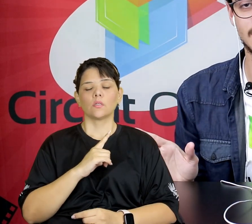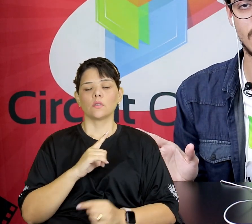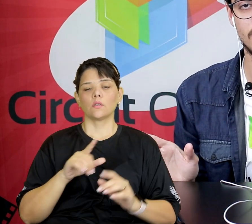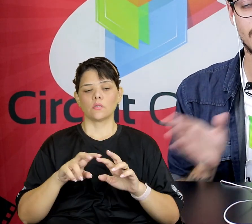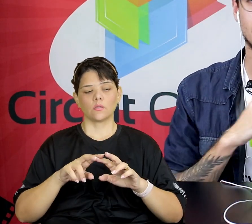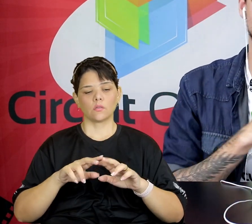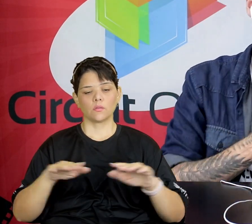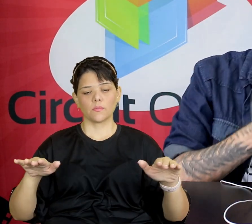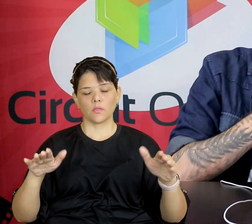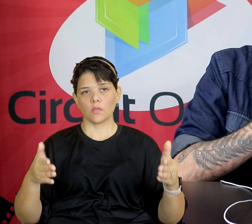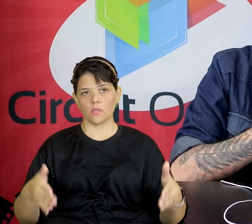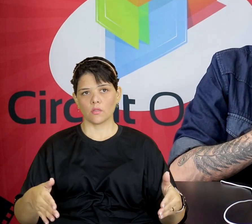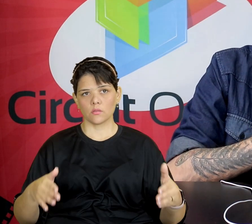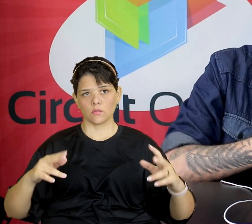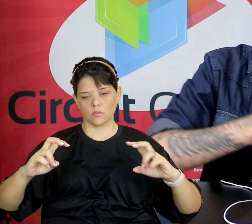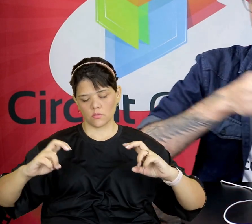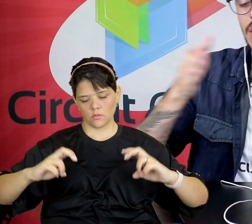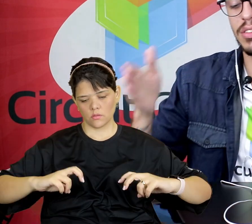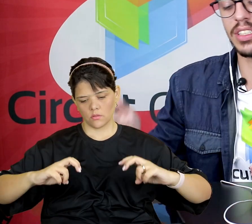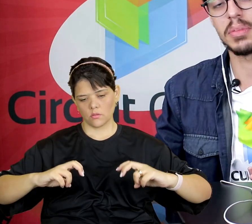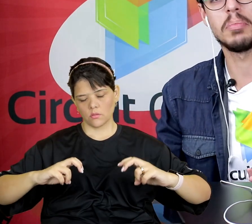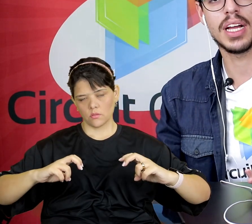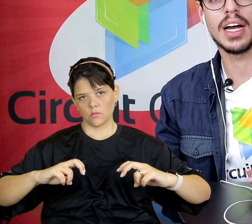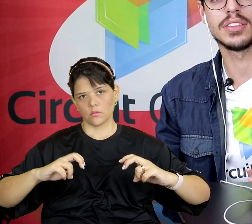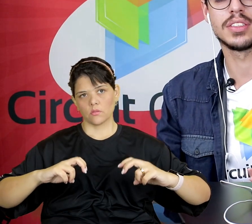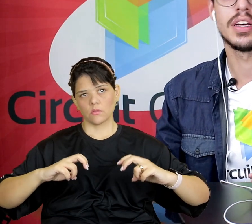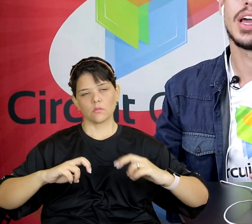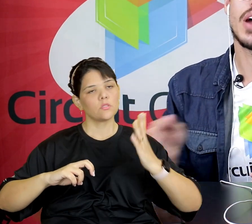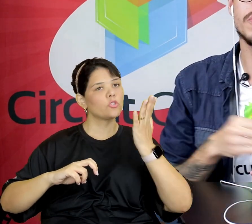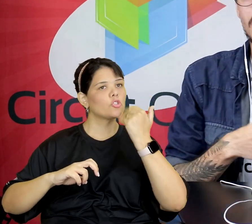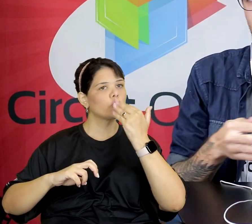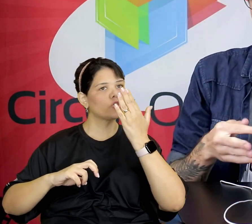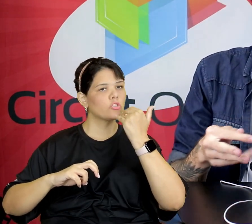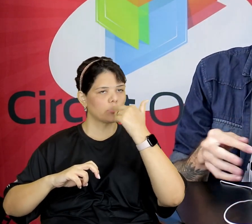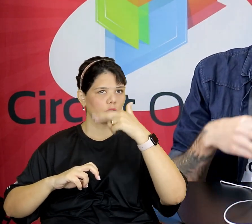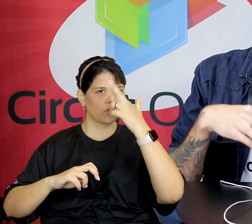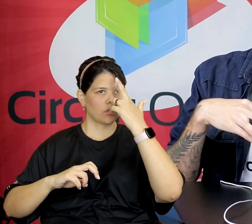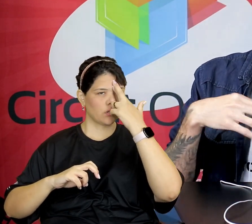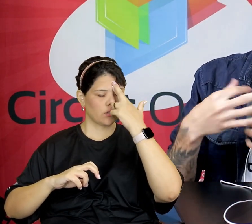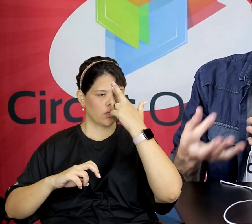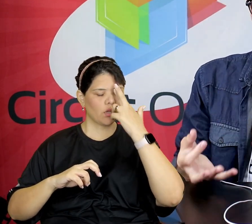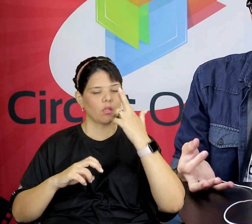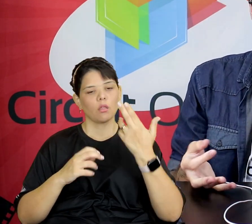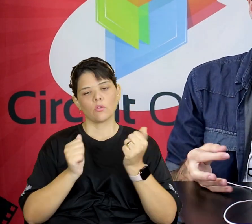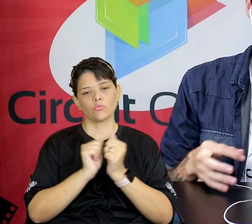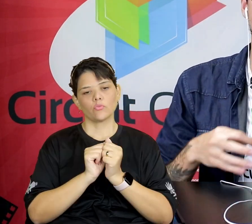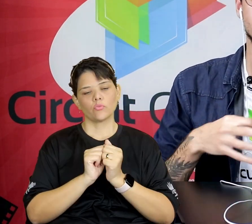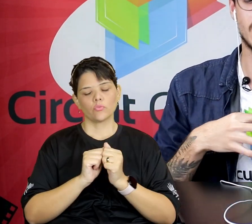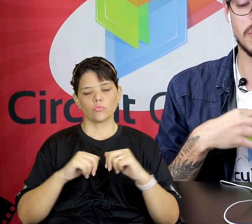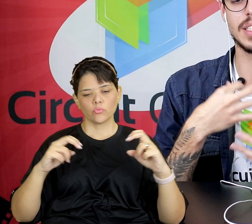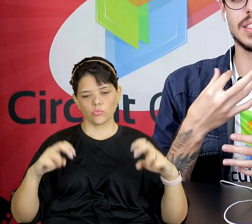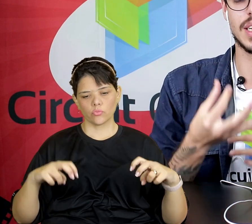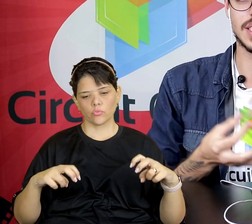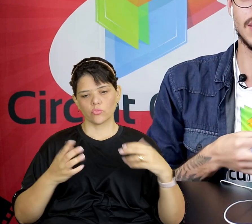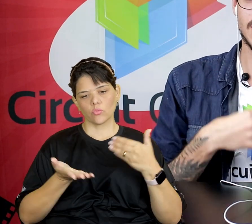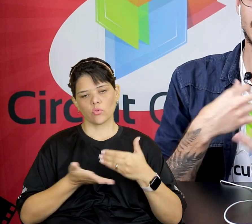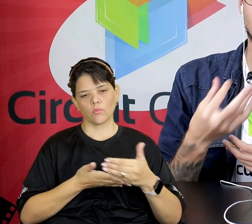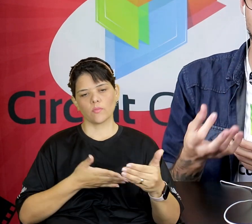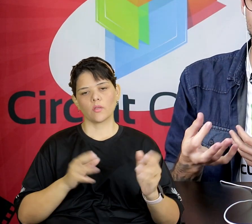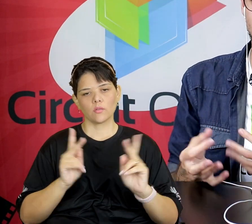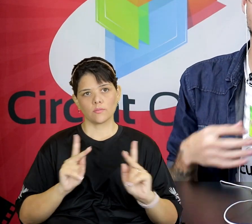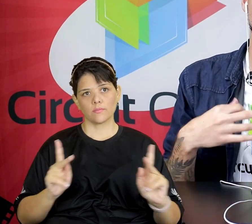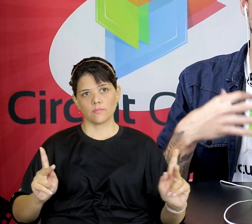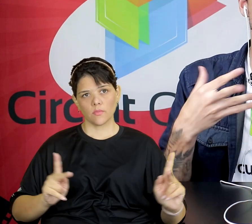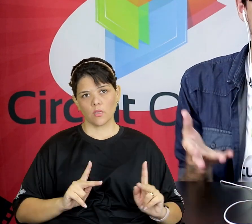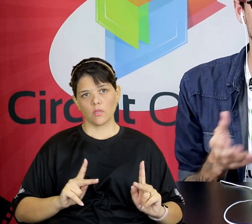de casal, e eles vão começar tranquilos e eles vão terminar brigados. É um filme mais lento, a gente não tem tanto corte, a gente está mais interessado ali na